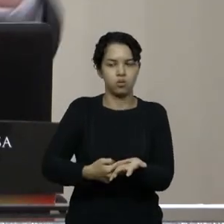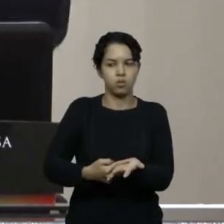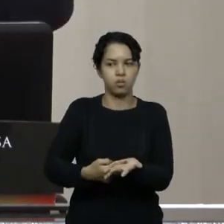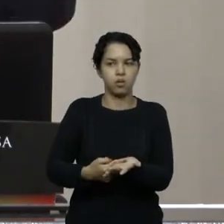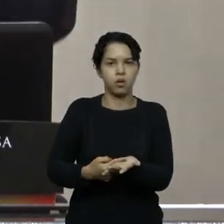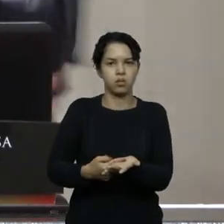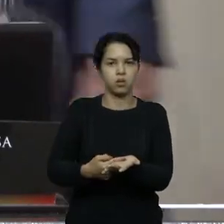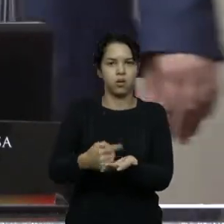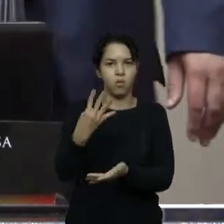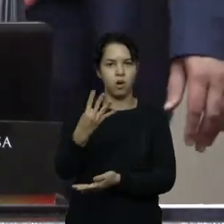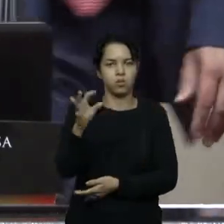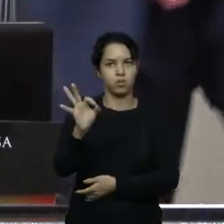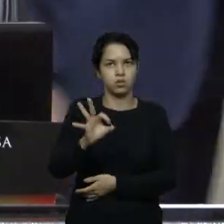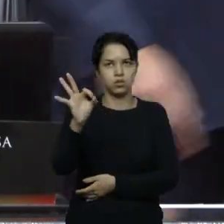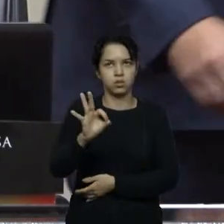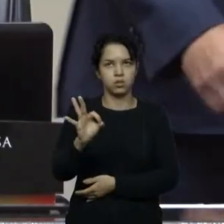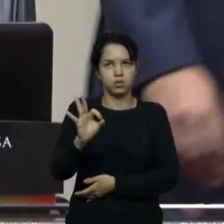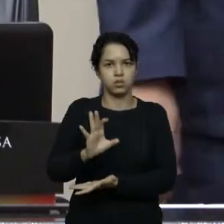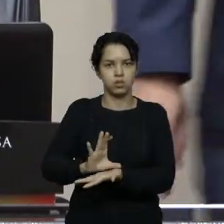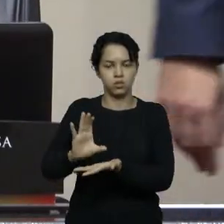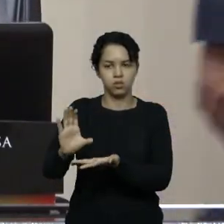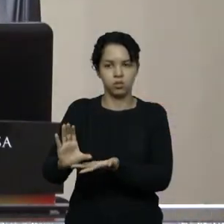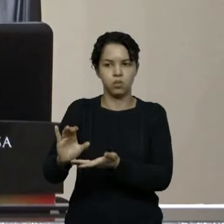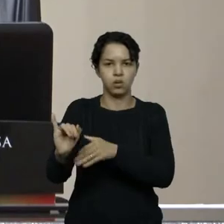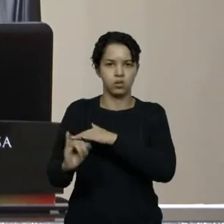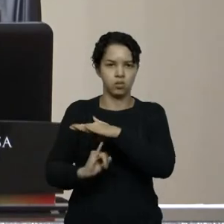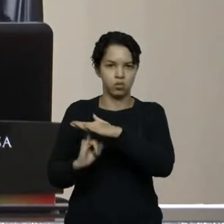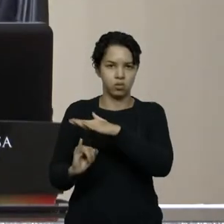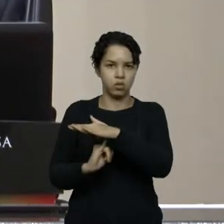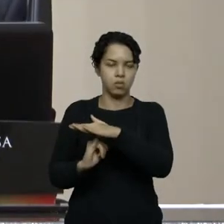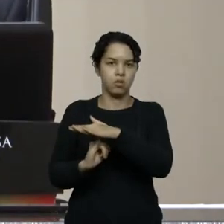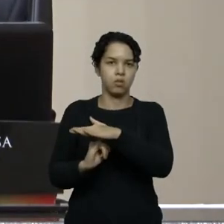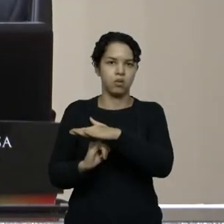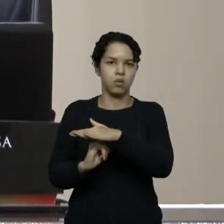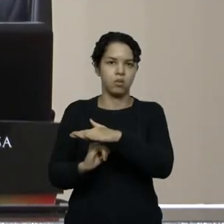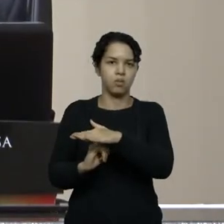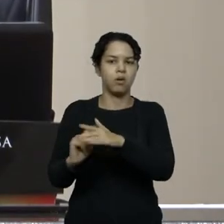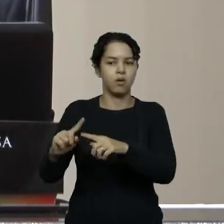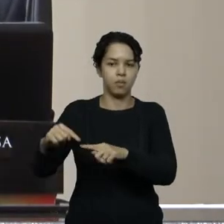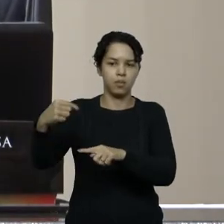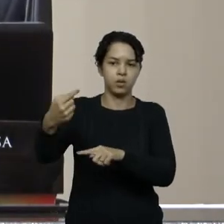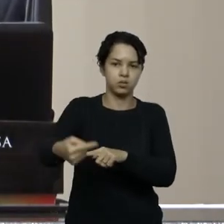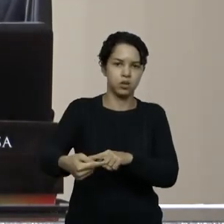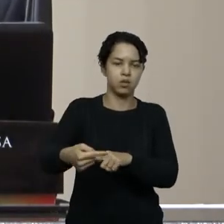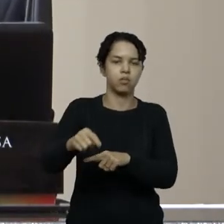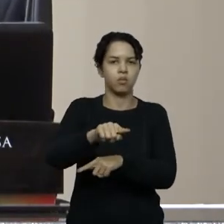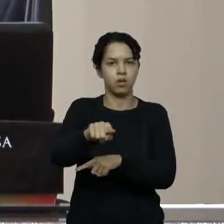é mas ninguém pensou que esses quatro porcento fosse repassado para o produtor